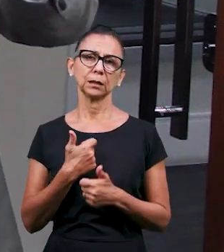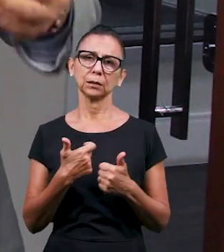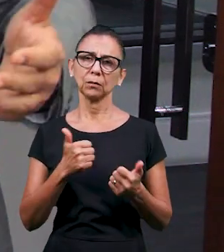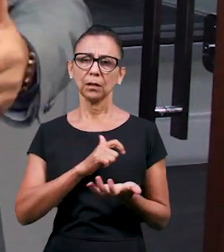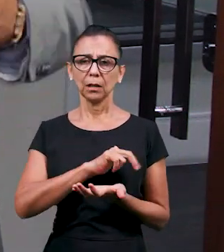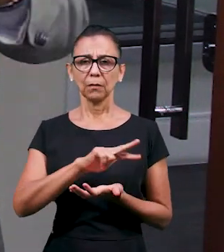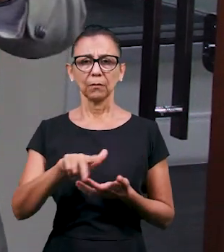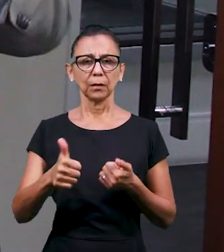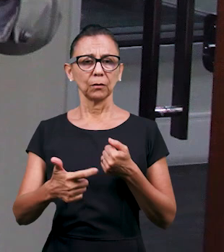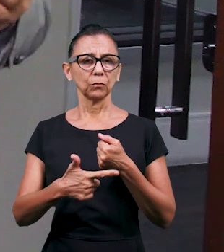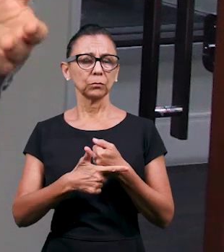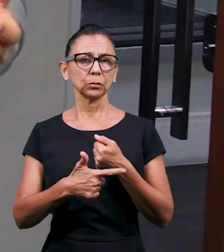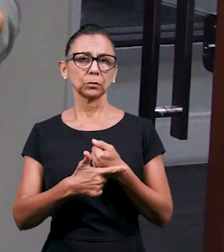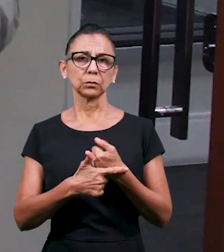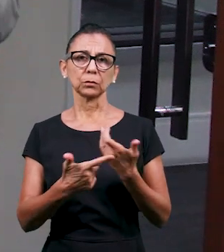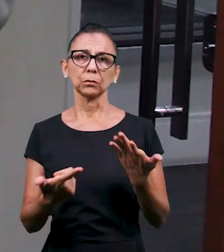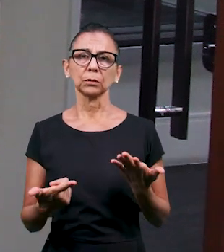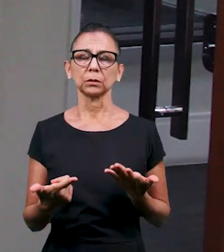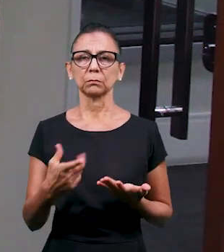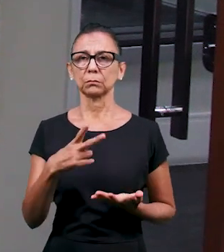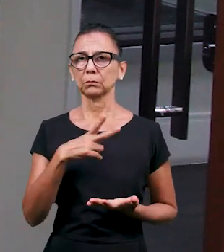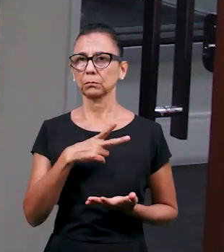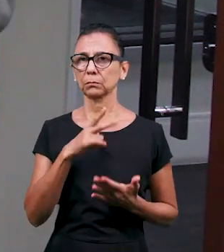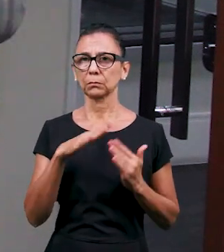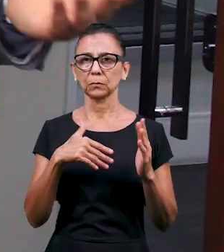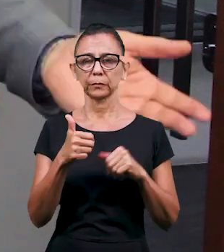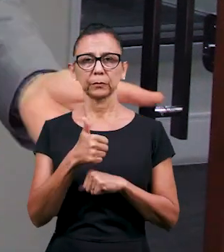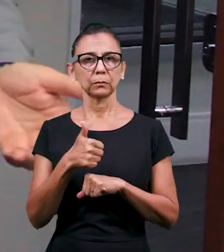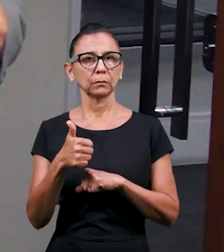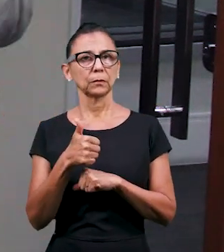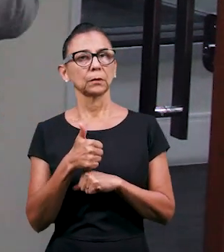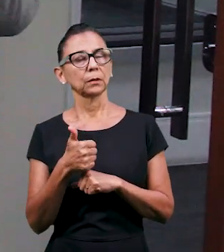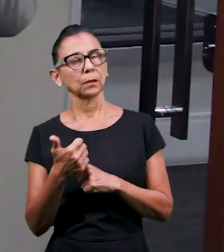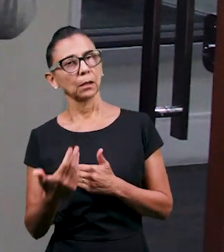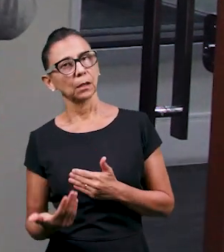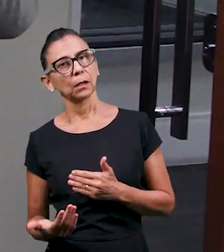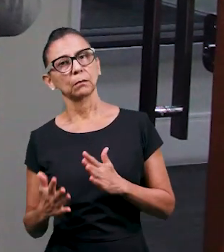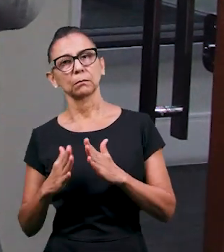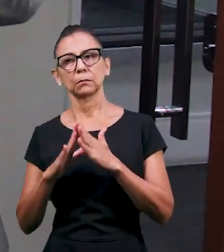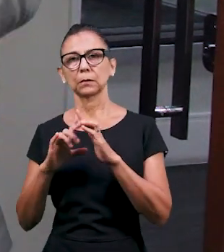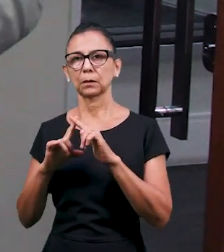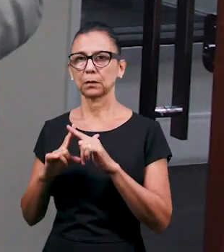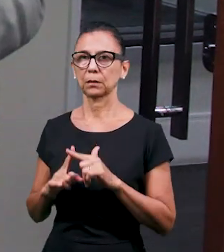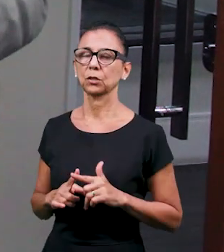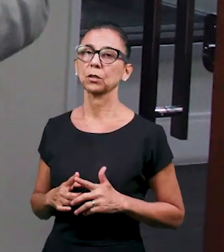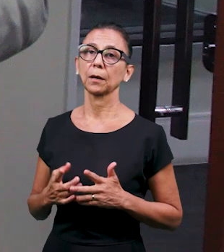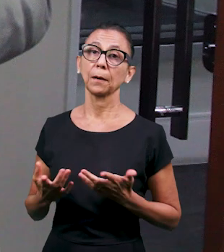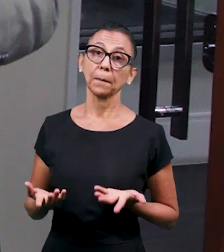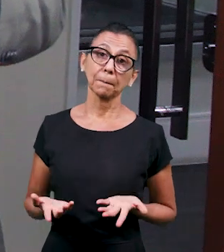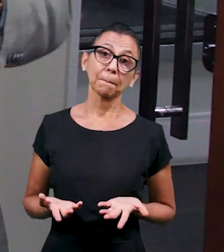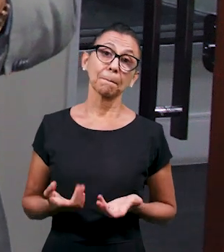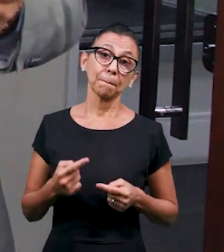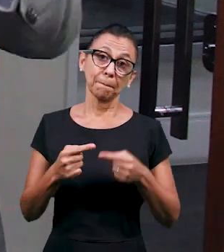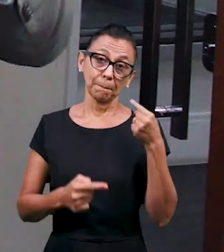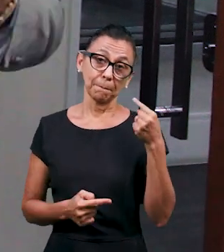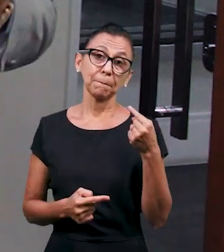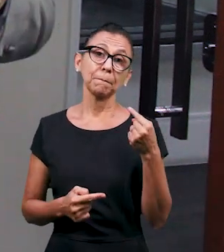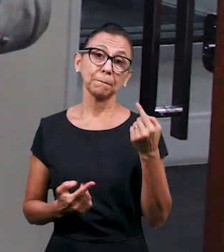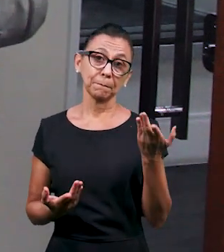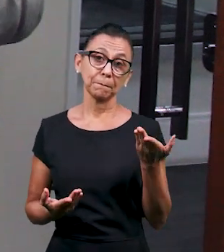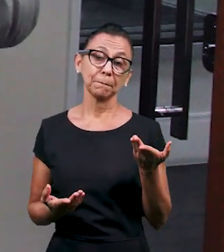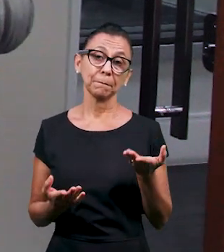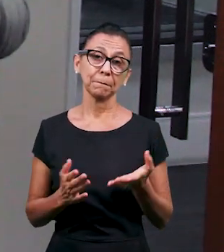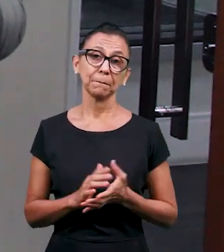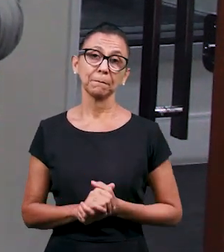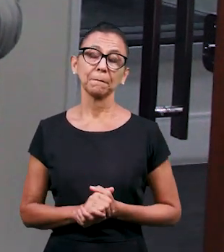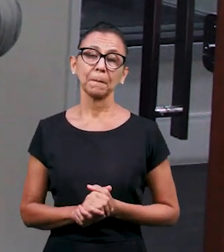de funções, sejam elas quais forem, seja no ambiente pessoal, profissional, seja na igreja. E é um desafio